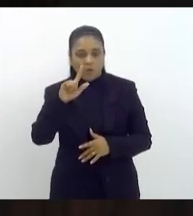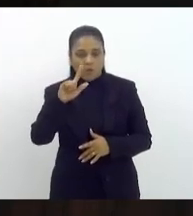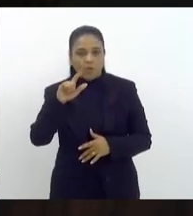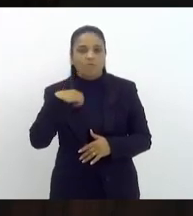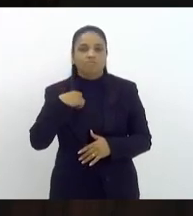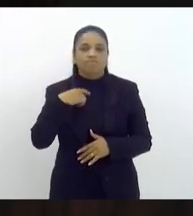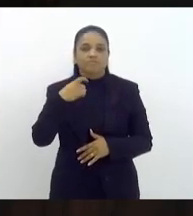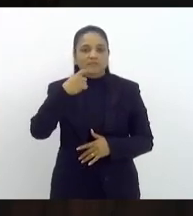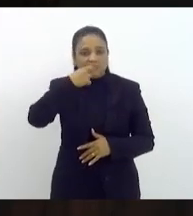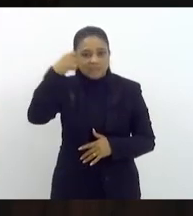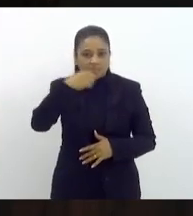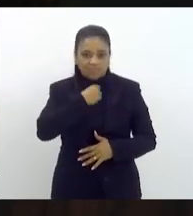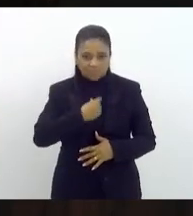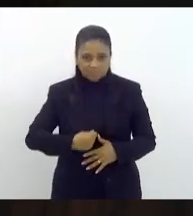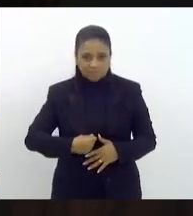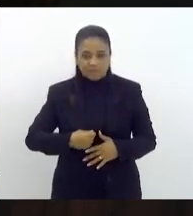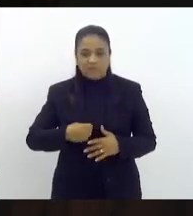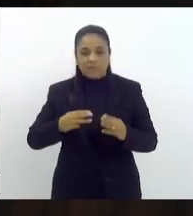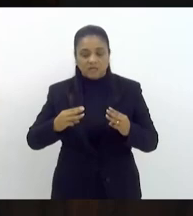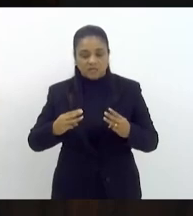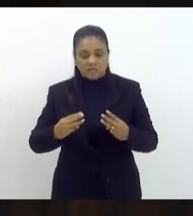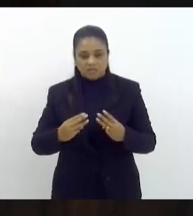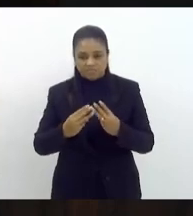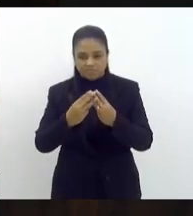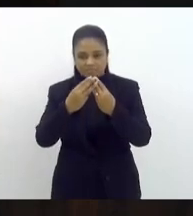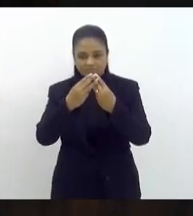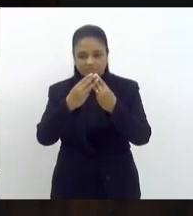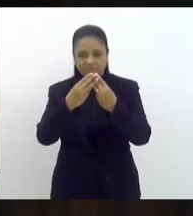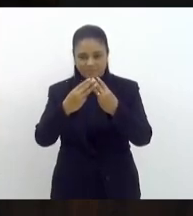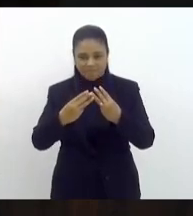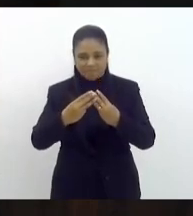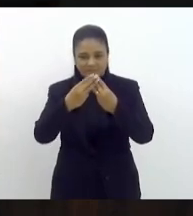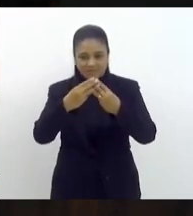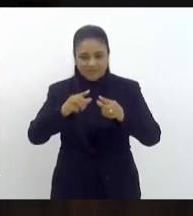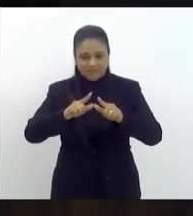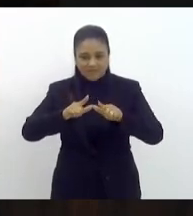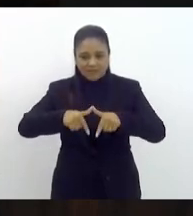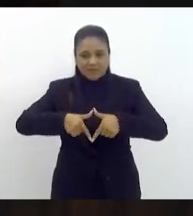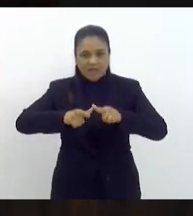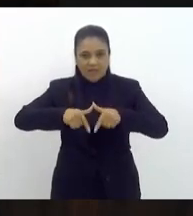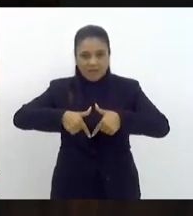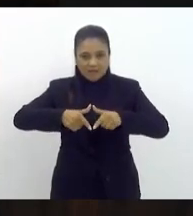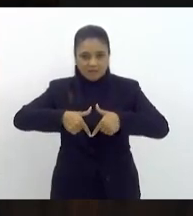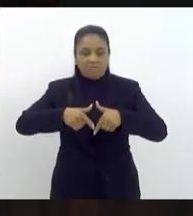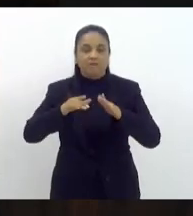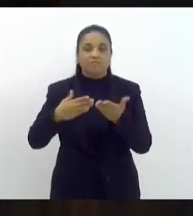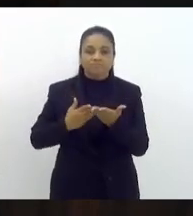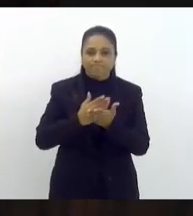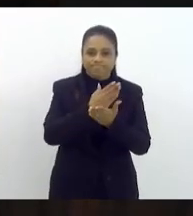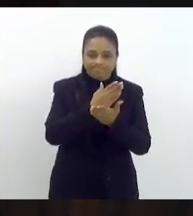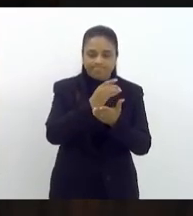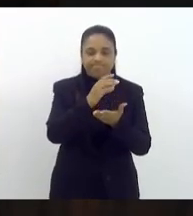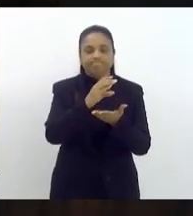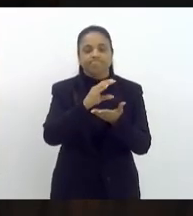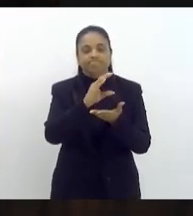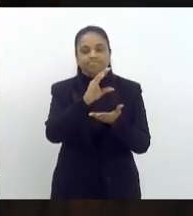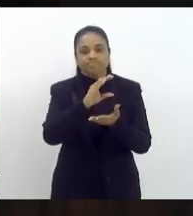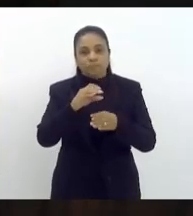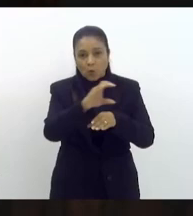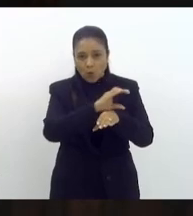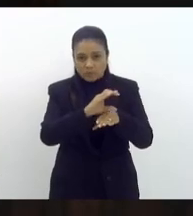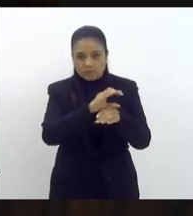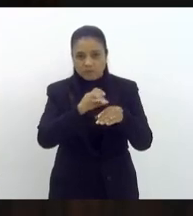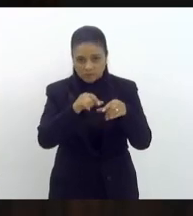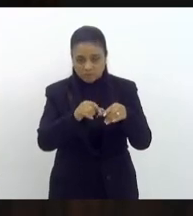Israelita do Rio de Janeiro parecida comissão de normas internas e proposições externas favorável relator Deputado